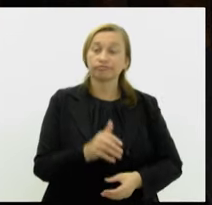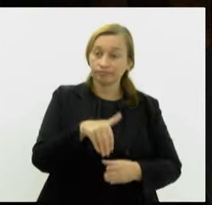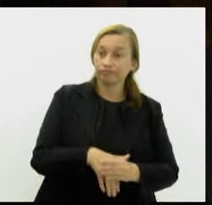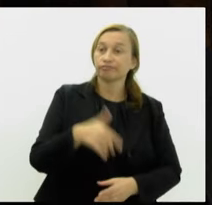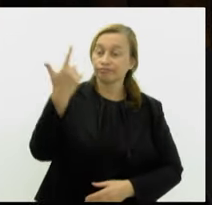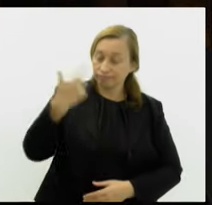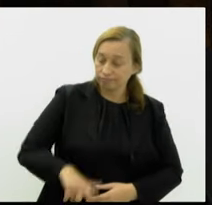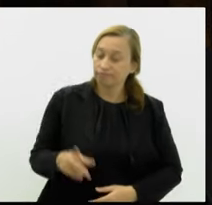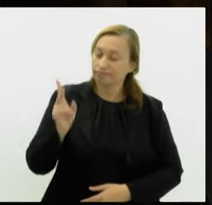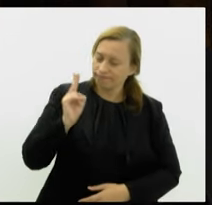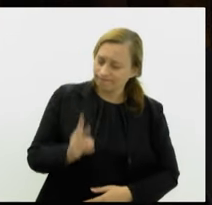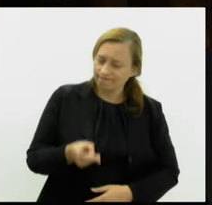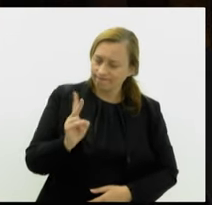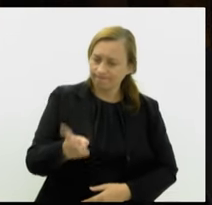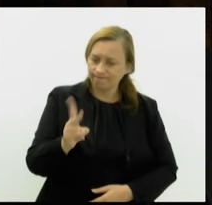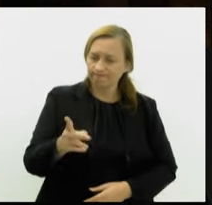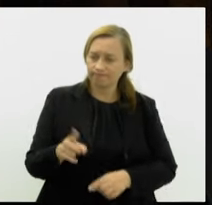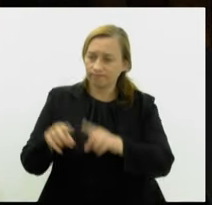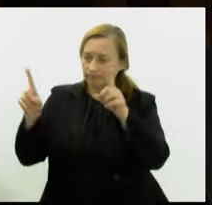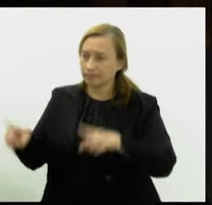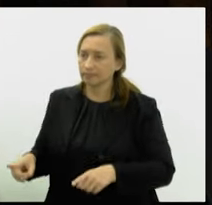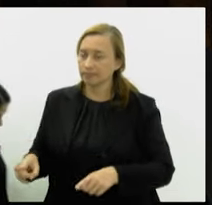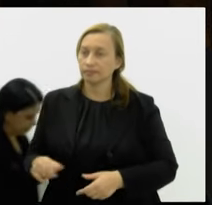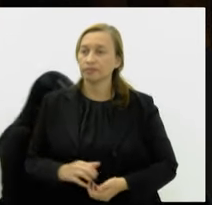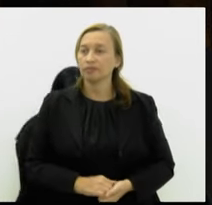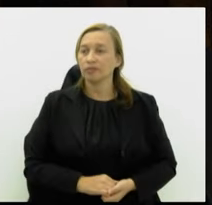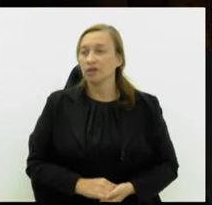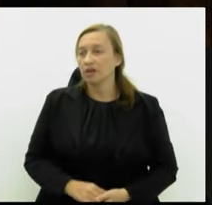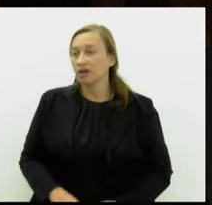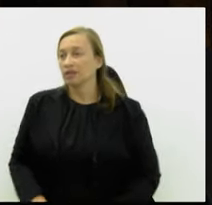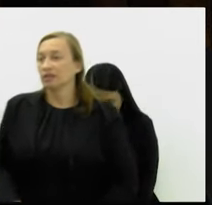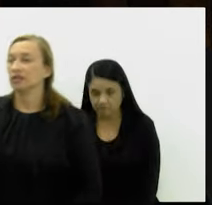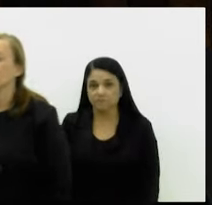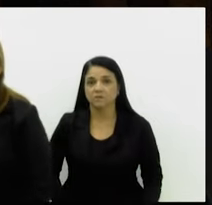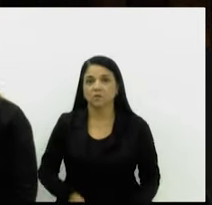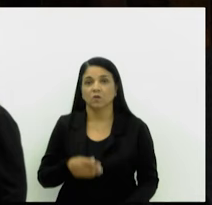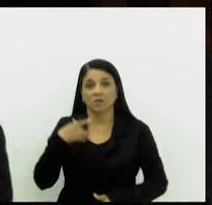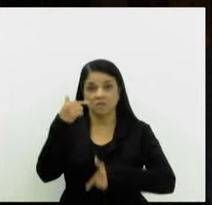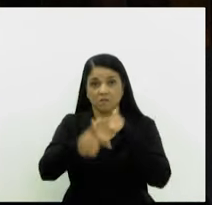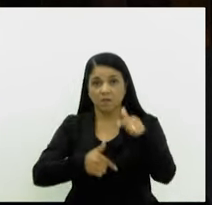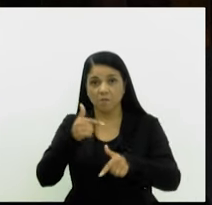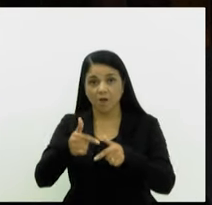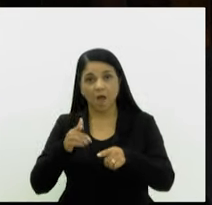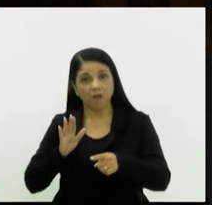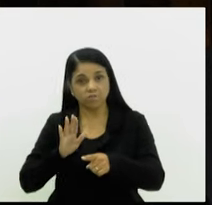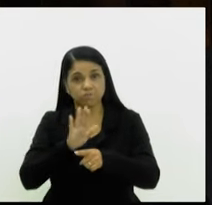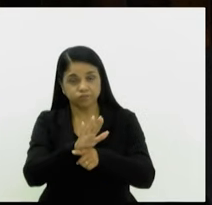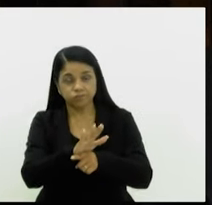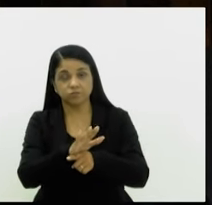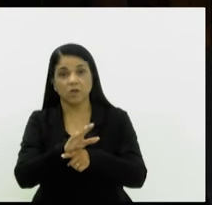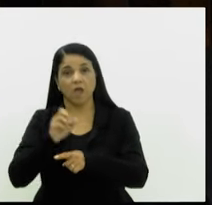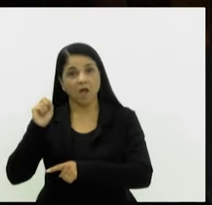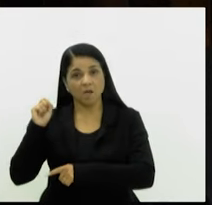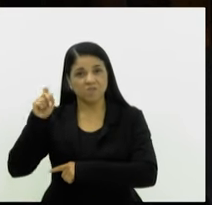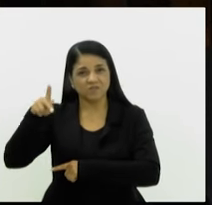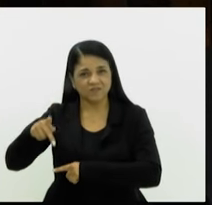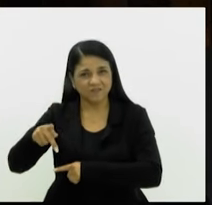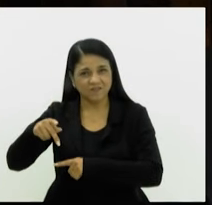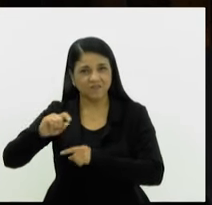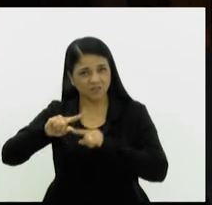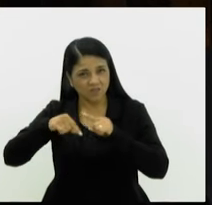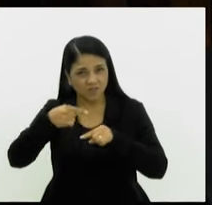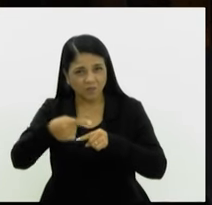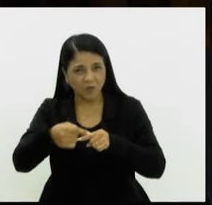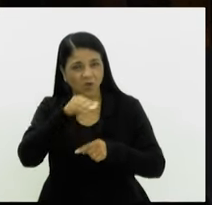novo sempre, porque o servidor público trabalha, contribui e depois tem a sua aposentadoria ou tem o seu